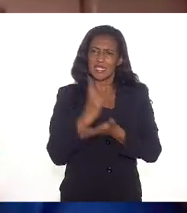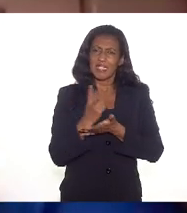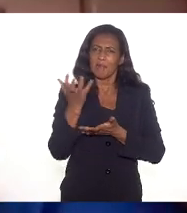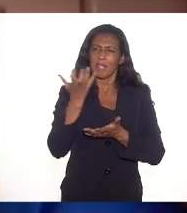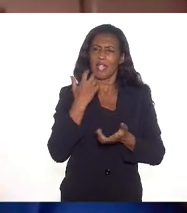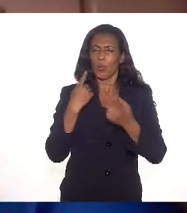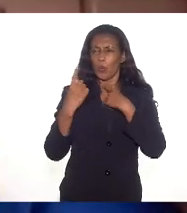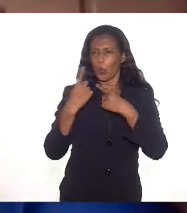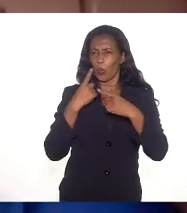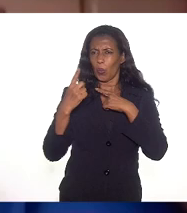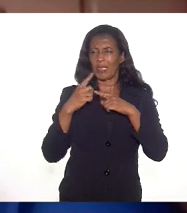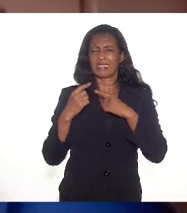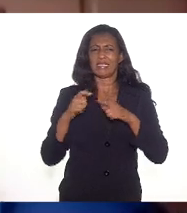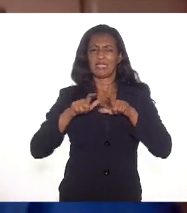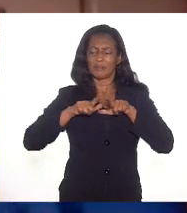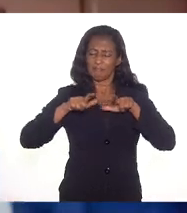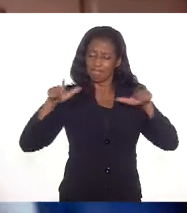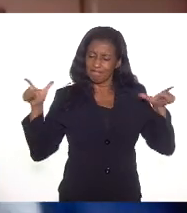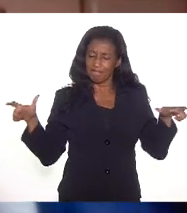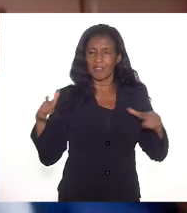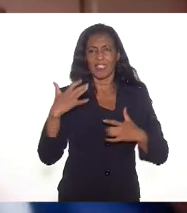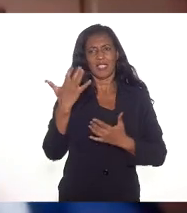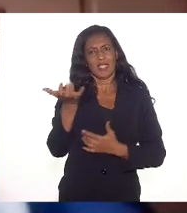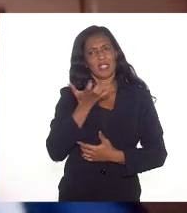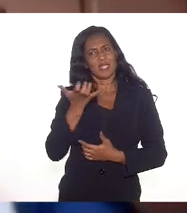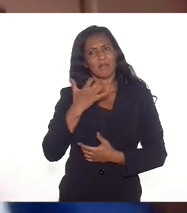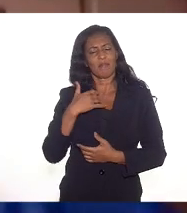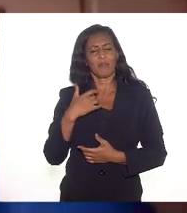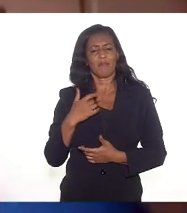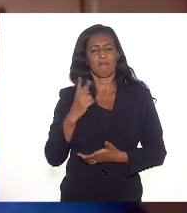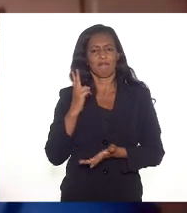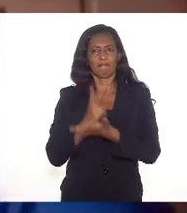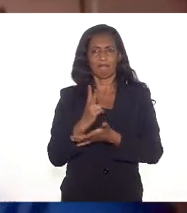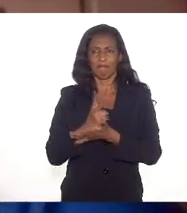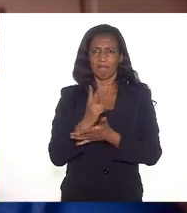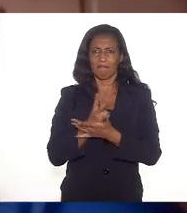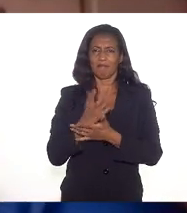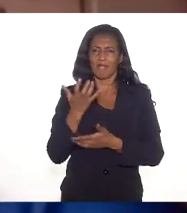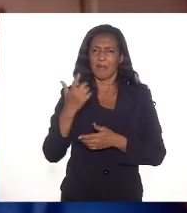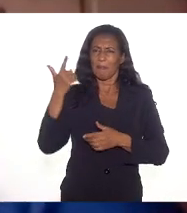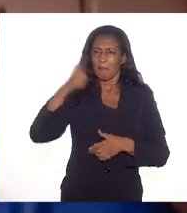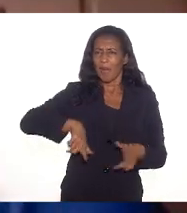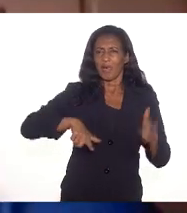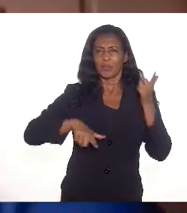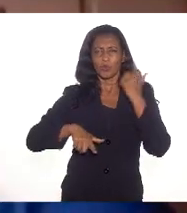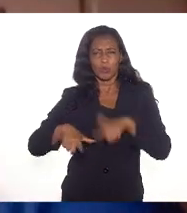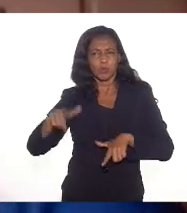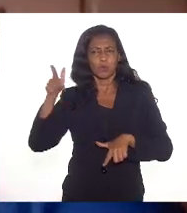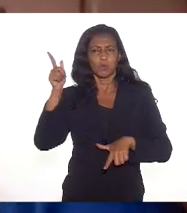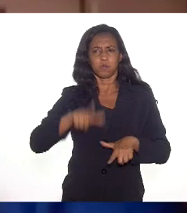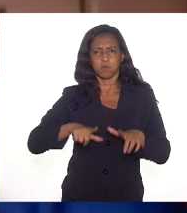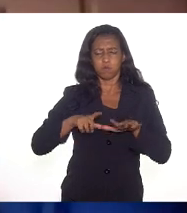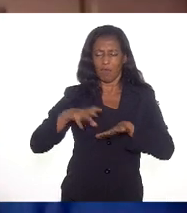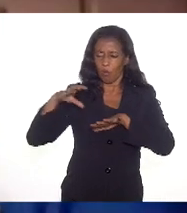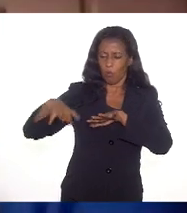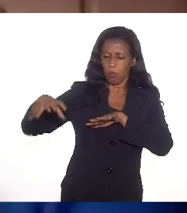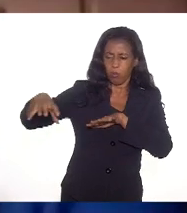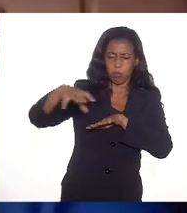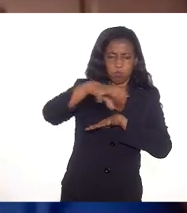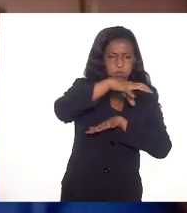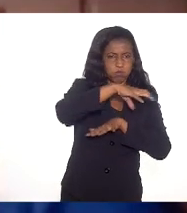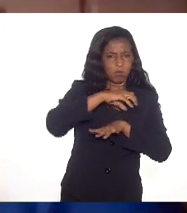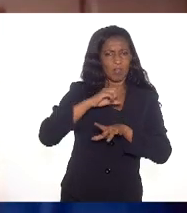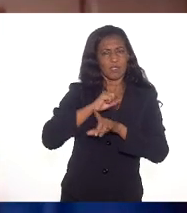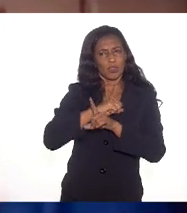sejam mais ampliados, né? A gente sempre quer que muito mais dos setores em